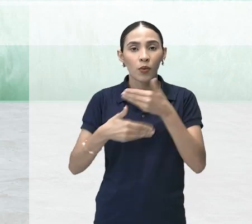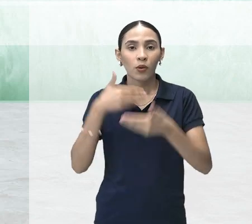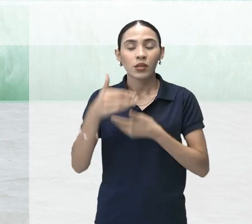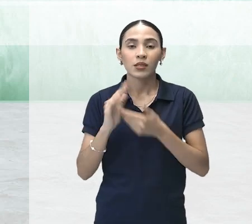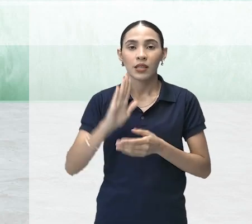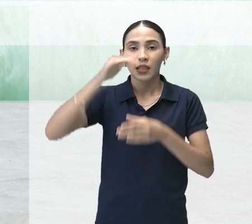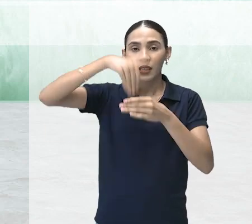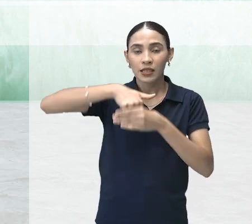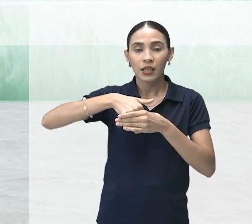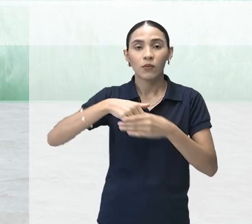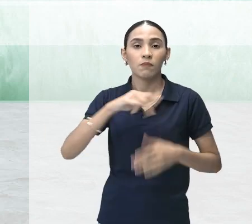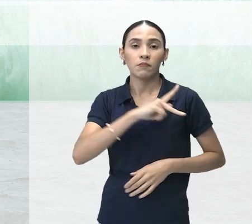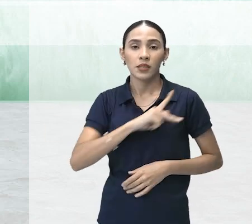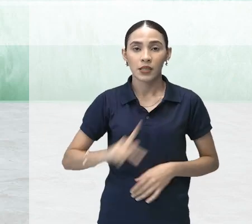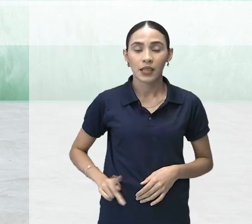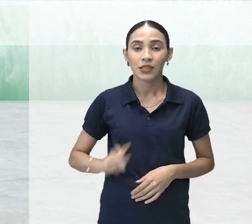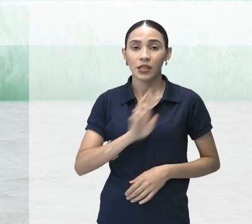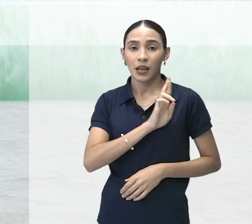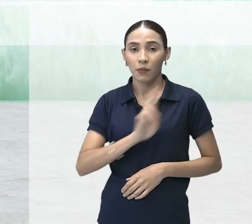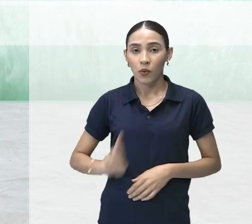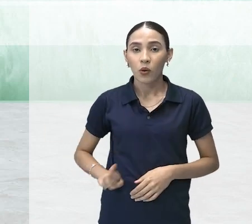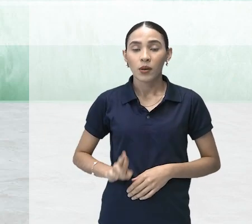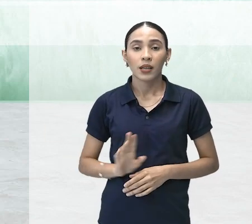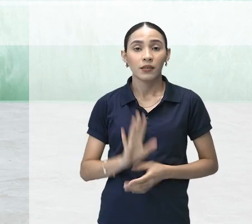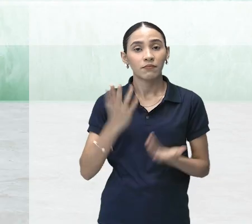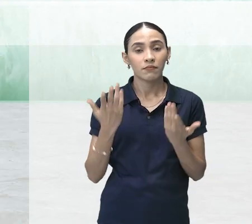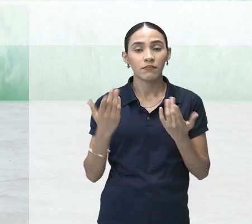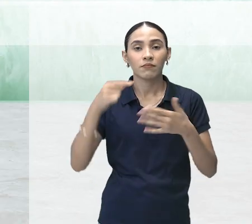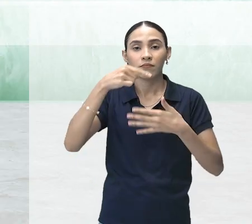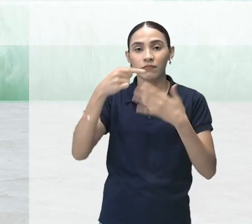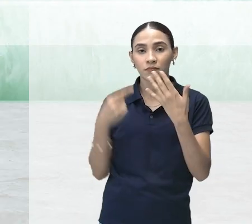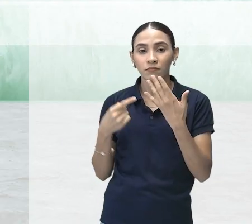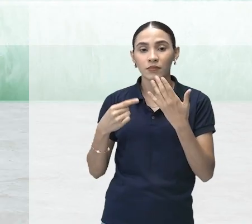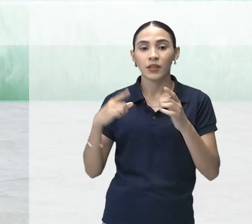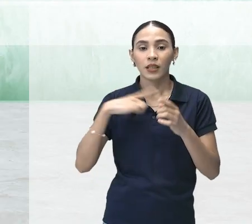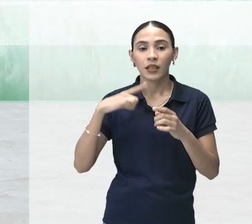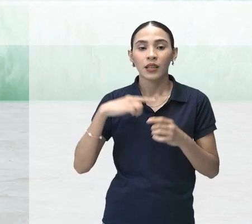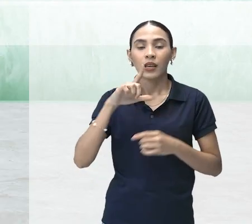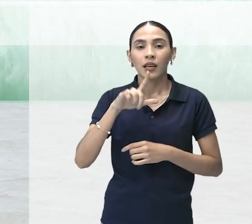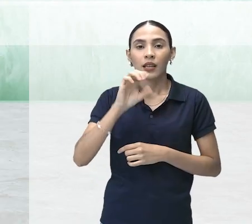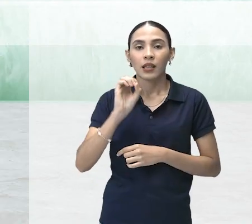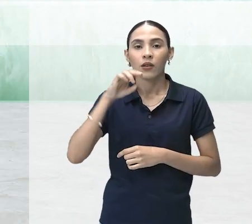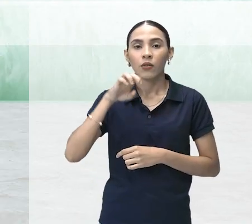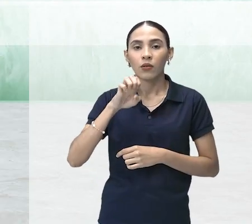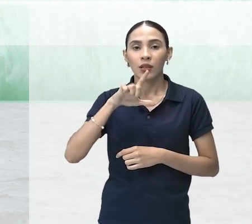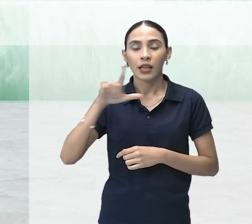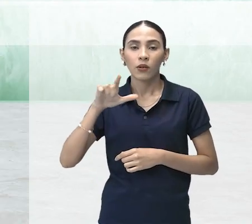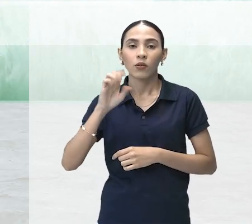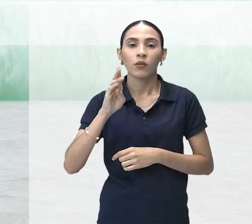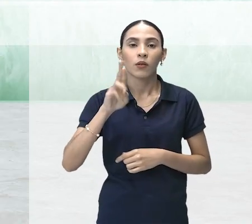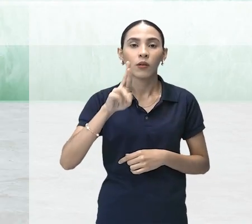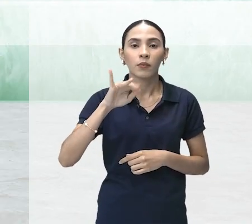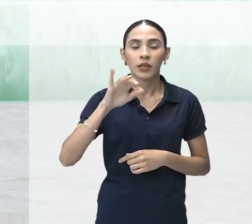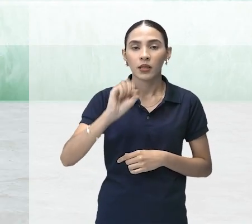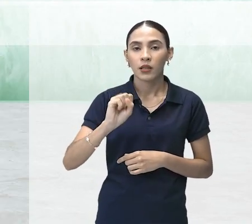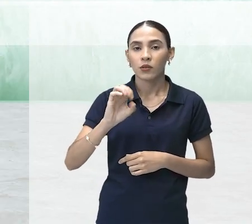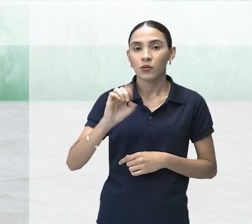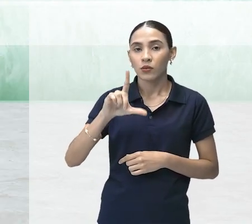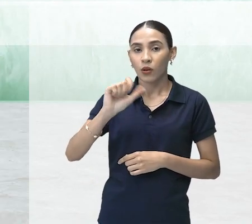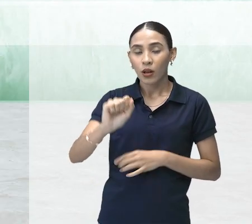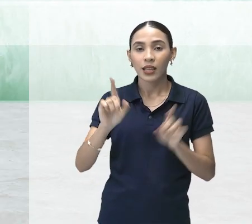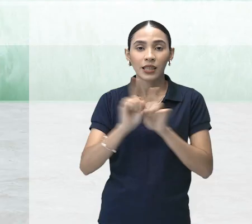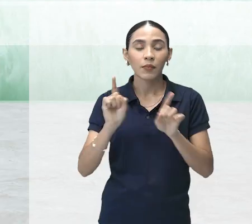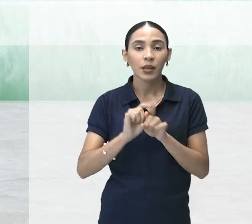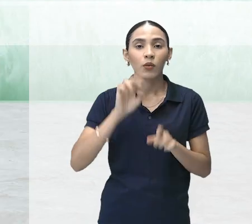de eleição para presidente da República. Dentre eles, o Leonel Brizola e também